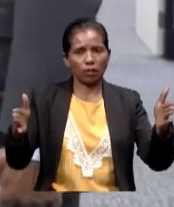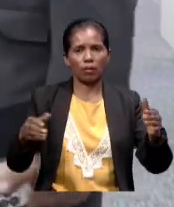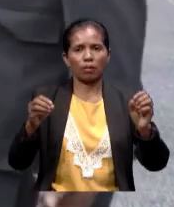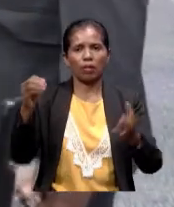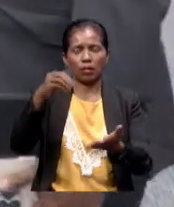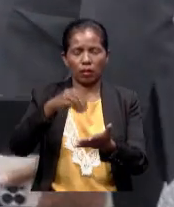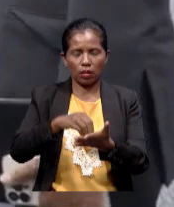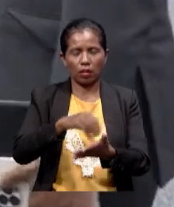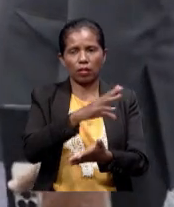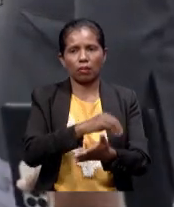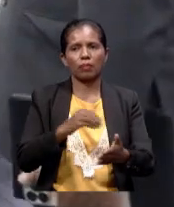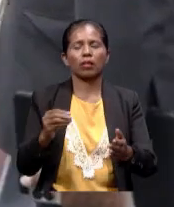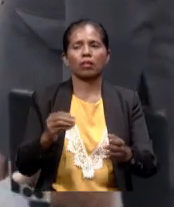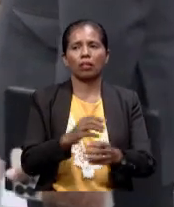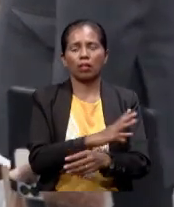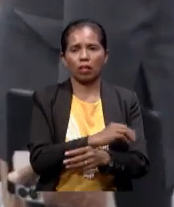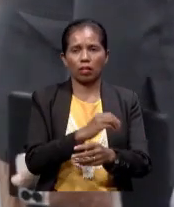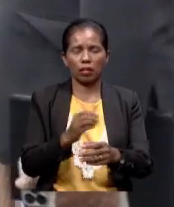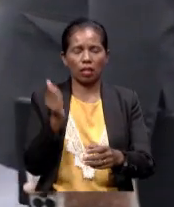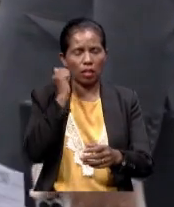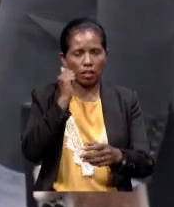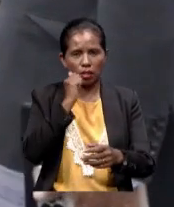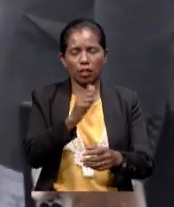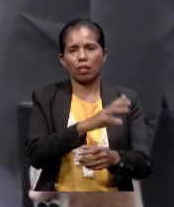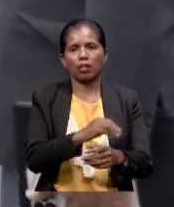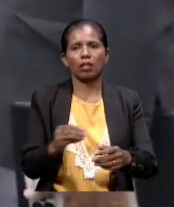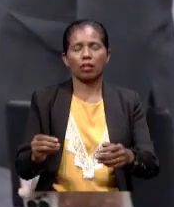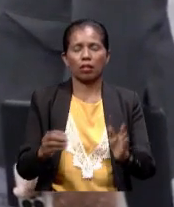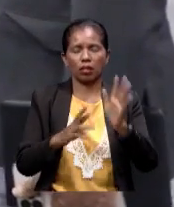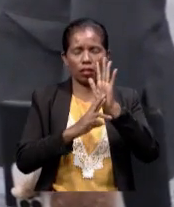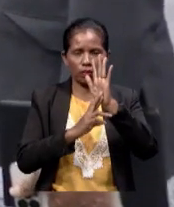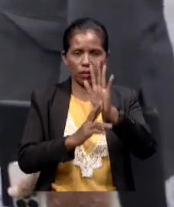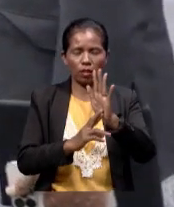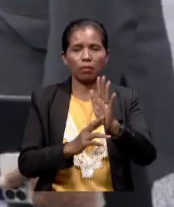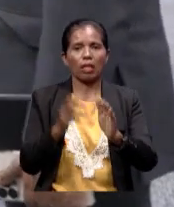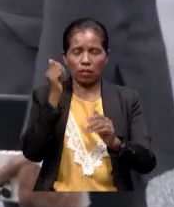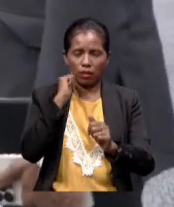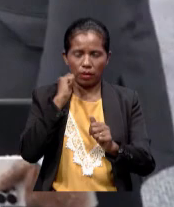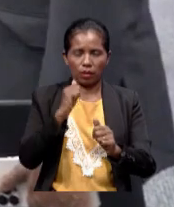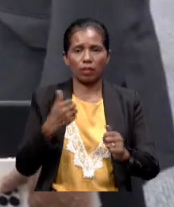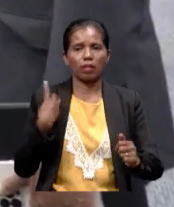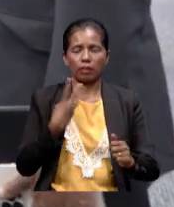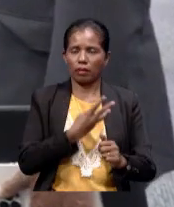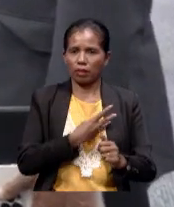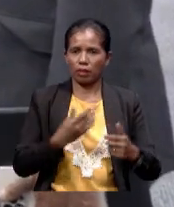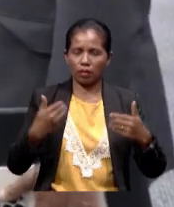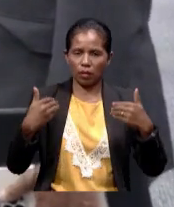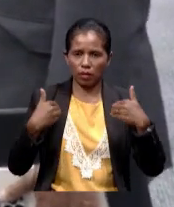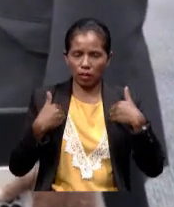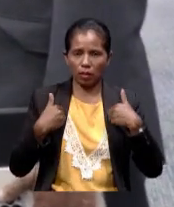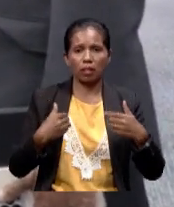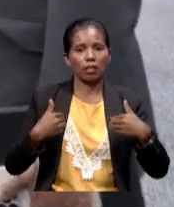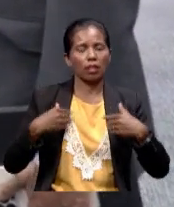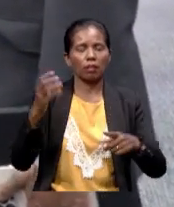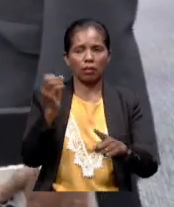acomoda missões rua né outro missões para ASEAN permanente representativo para ASEAN né bem que está se e